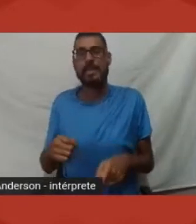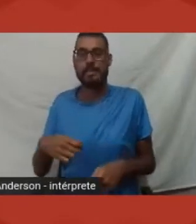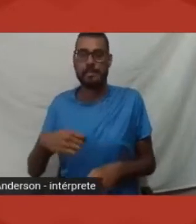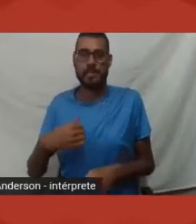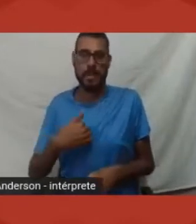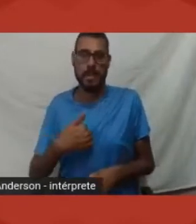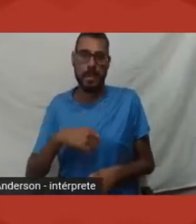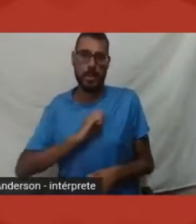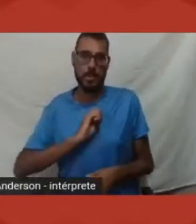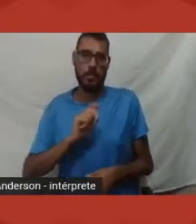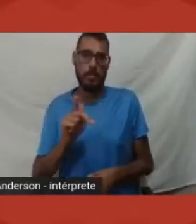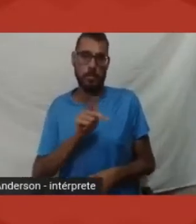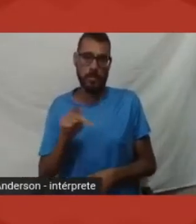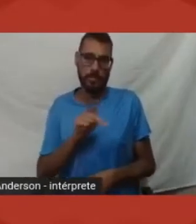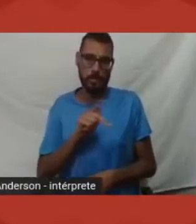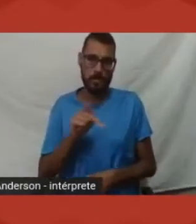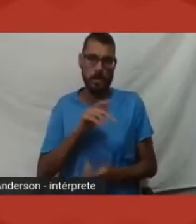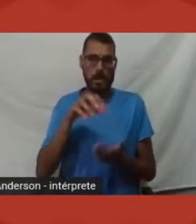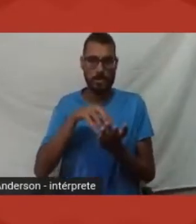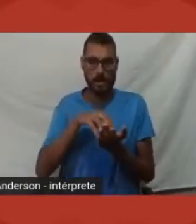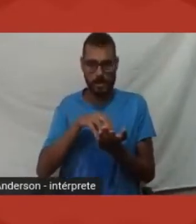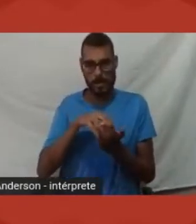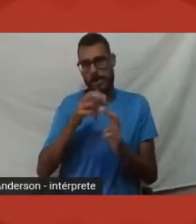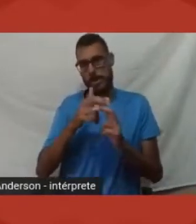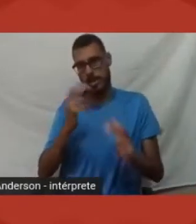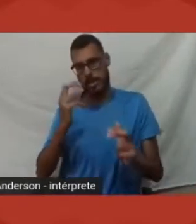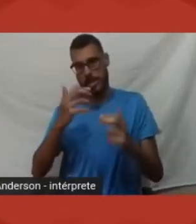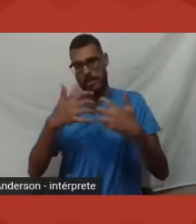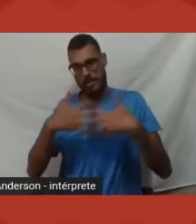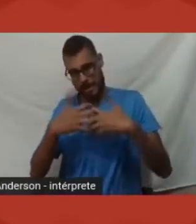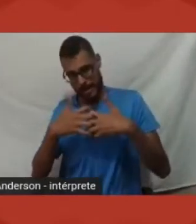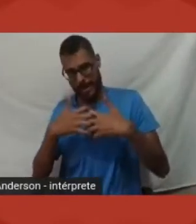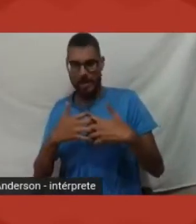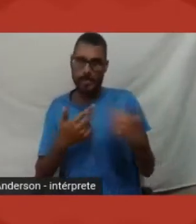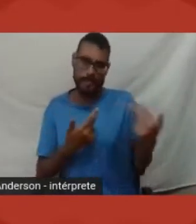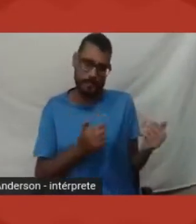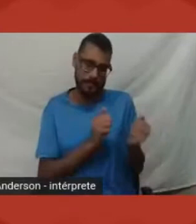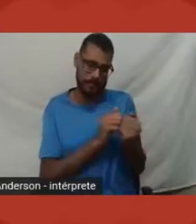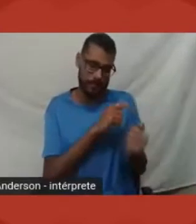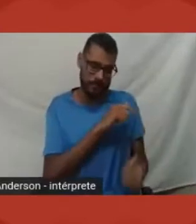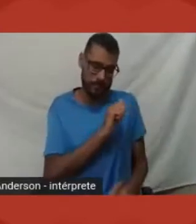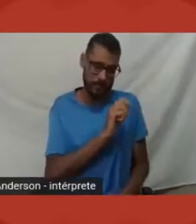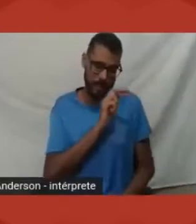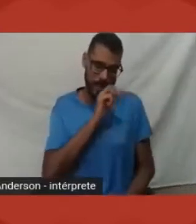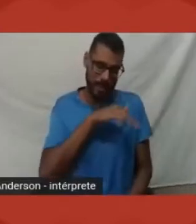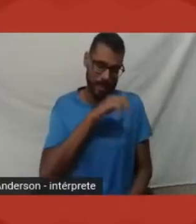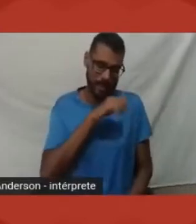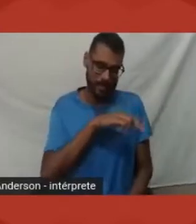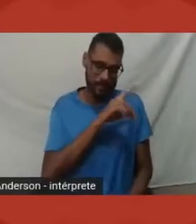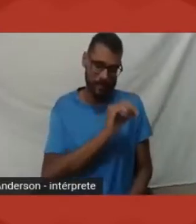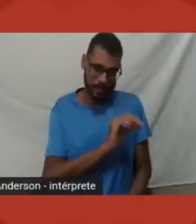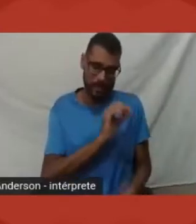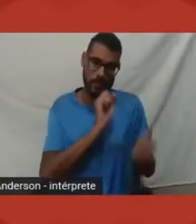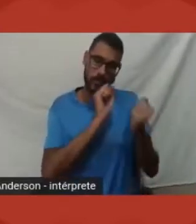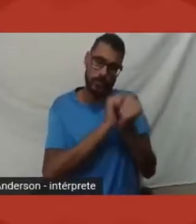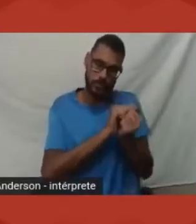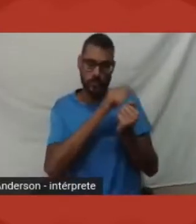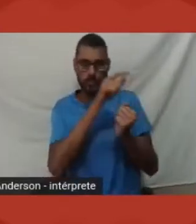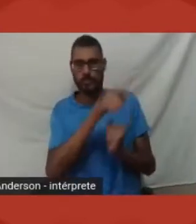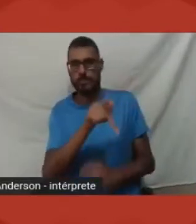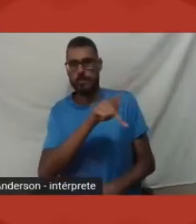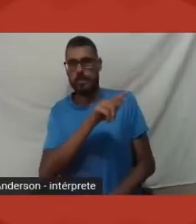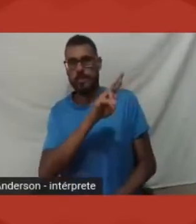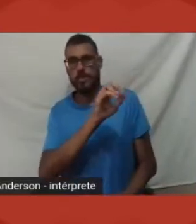professora do Departamento da Engenharia Mecânica, colega do Armando. E eu, juntamente com o professor Roberto, o